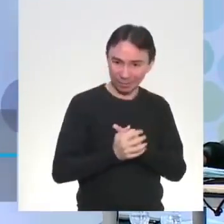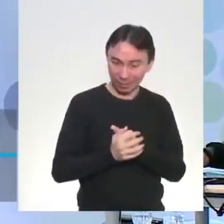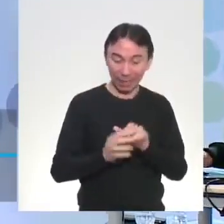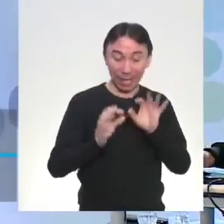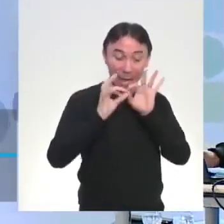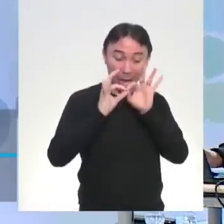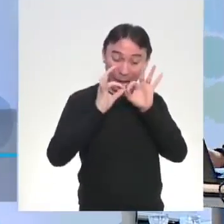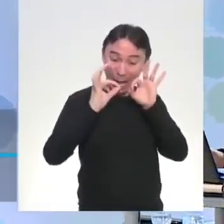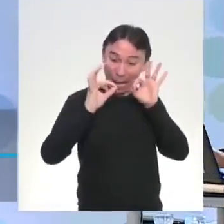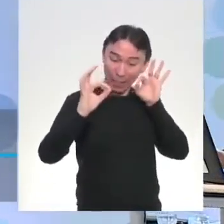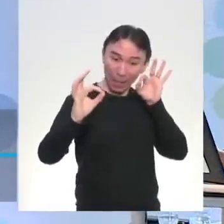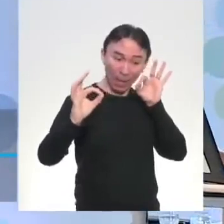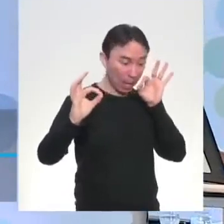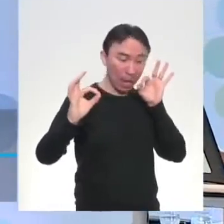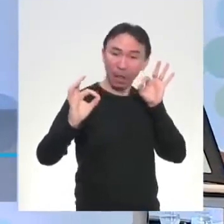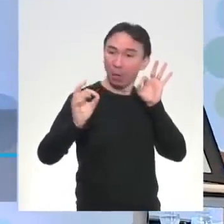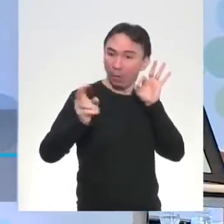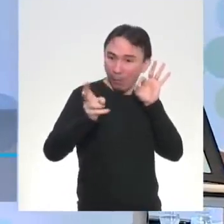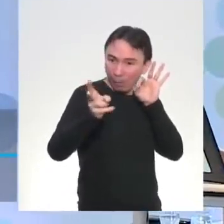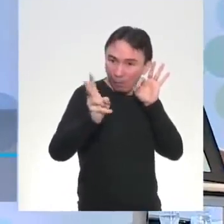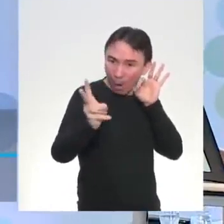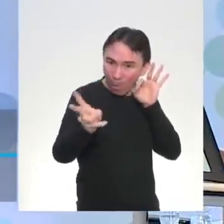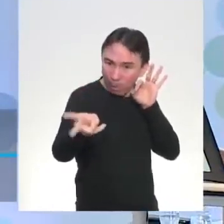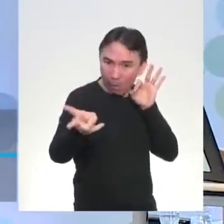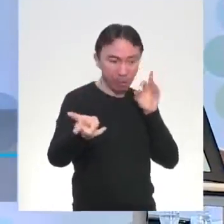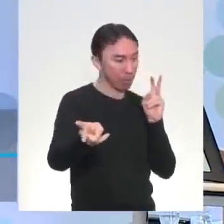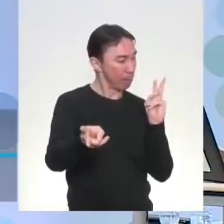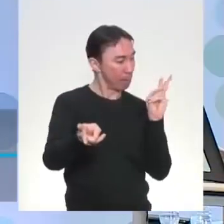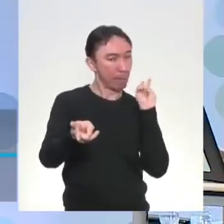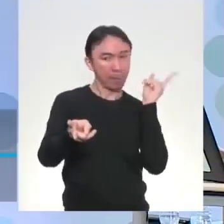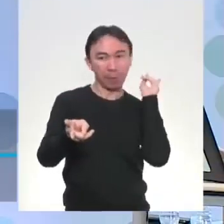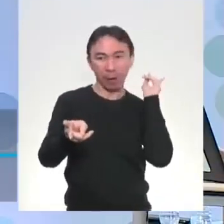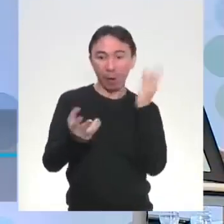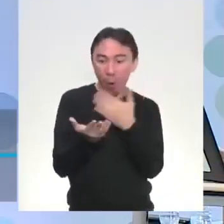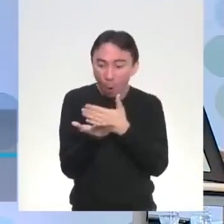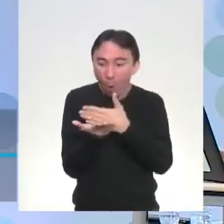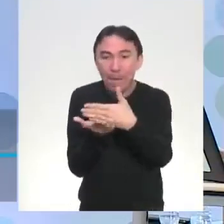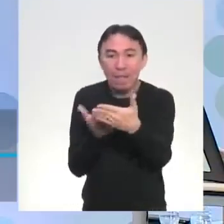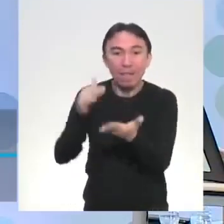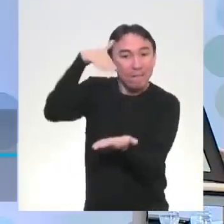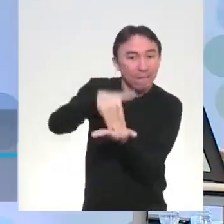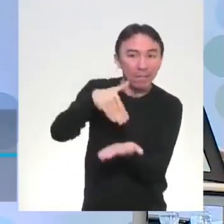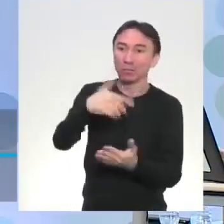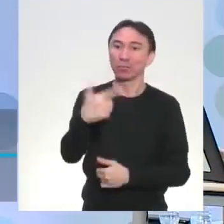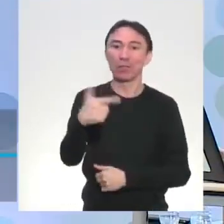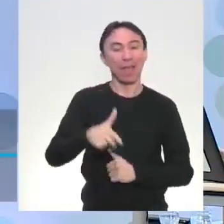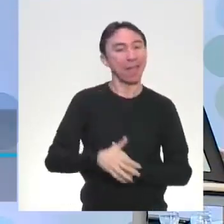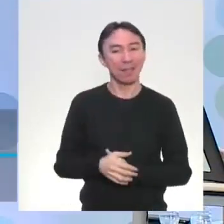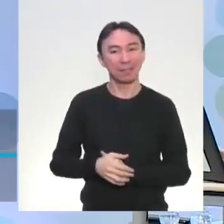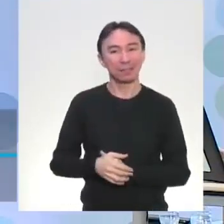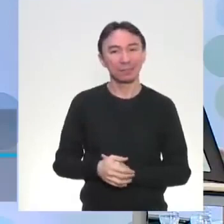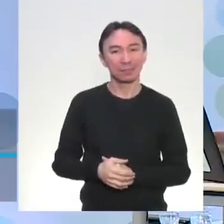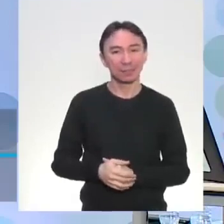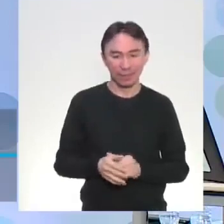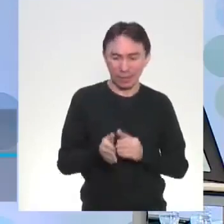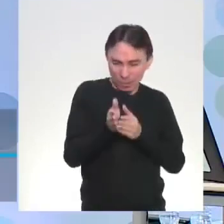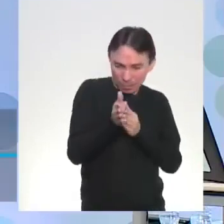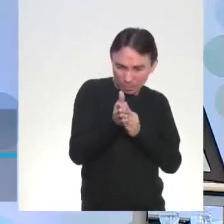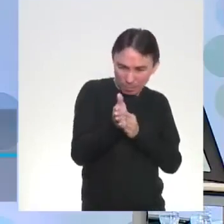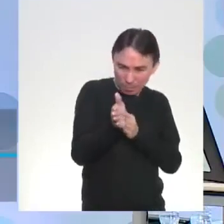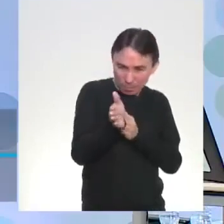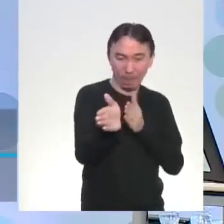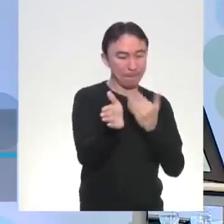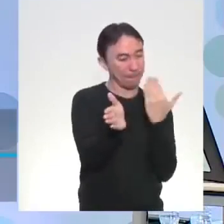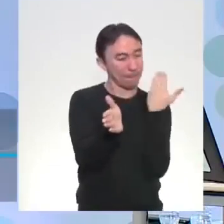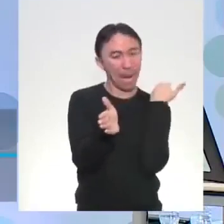né? Então eu não posso dizer que eu posso traçar uma reta daqui para o Japão, por exemplo, né? Primeiro que não vai ficar reto, a gente vai acabar fazendo alguma